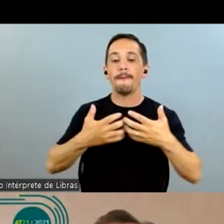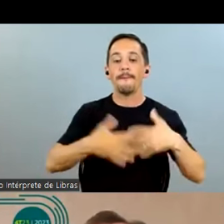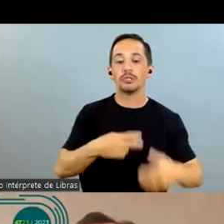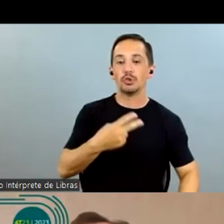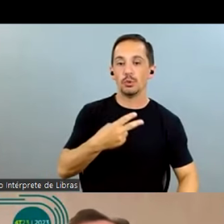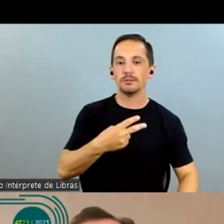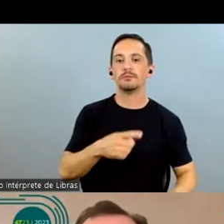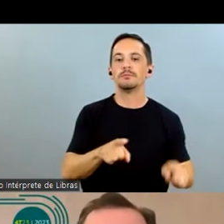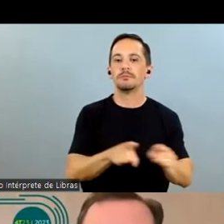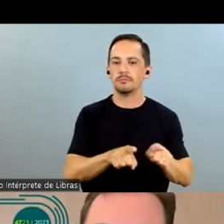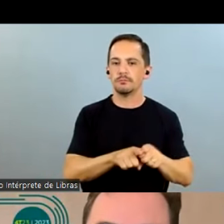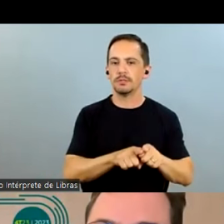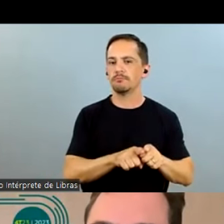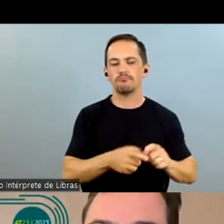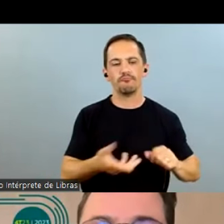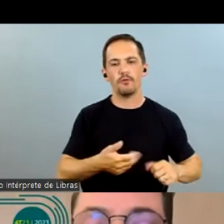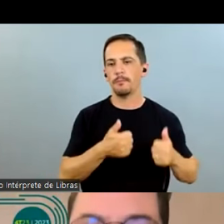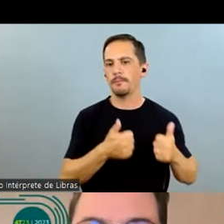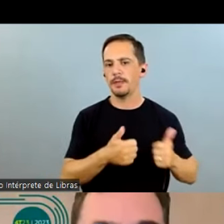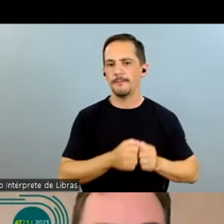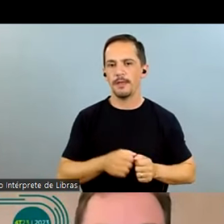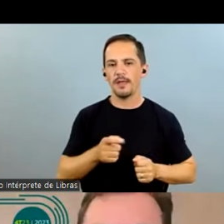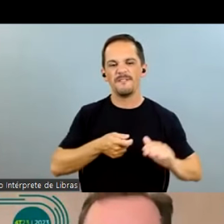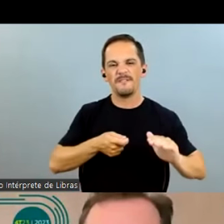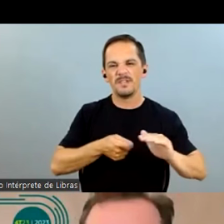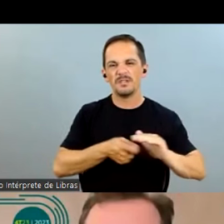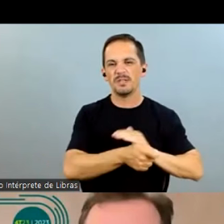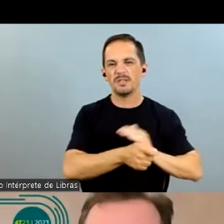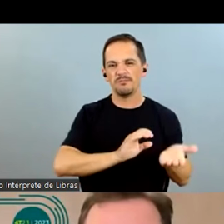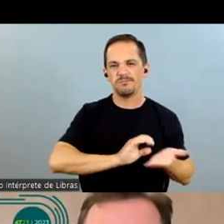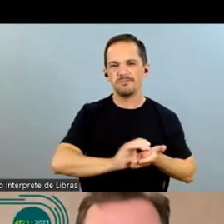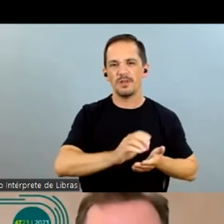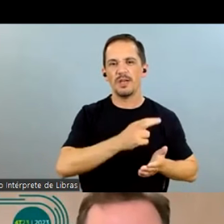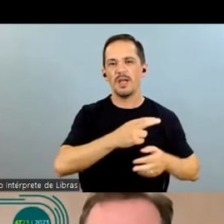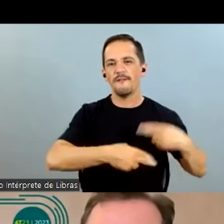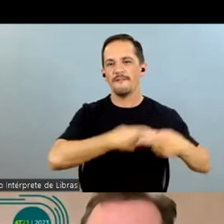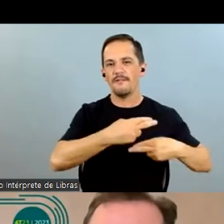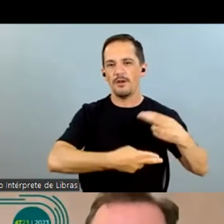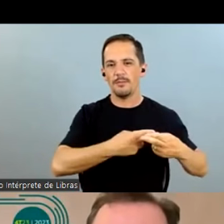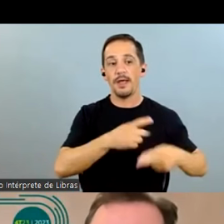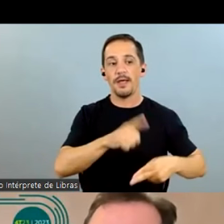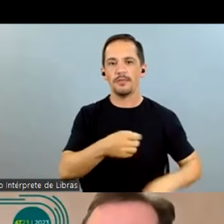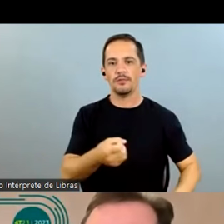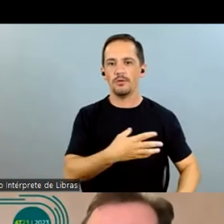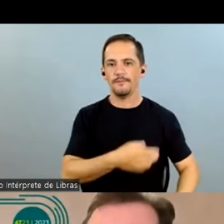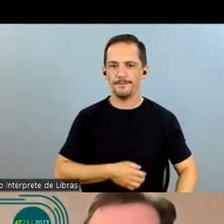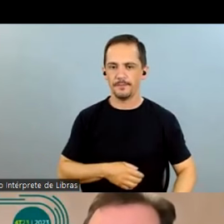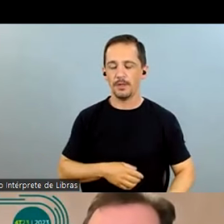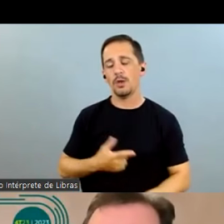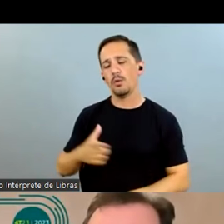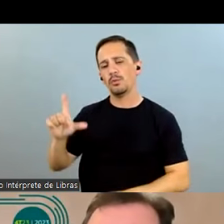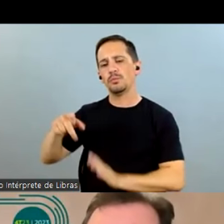é o investimento de de reforma dessa máquina praticamente uma máquina nova os outros projetos são projetos menores mas também em fase final